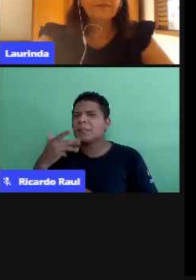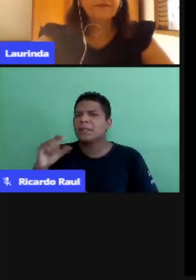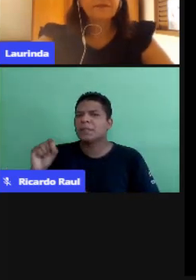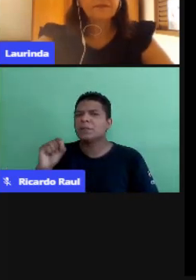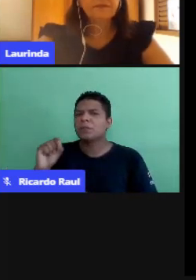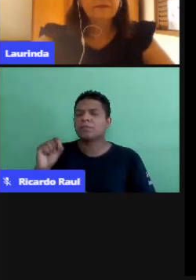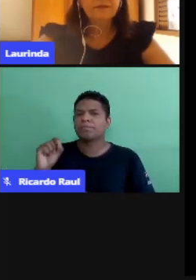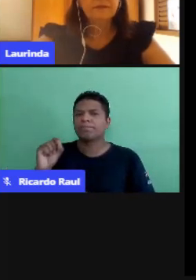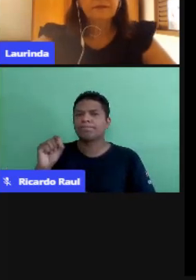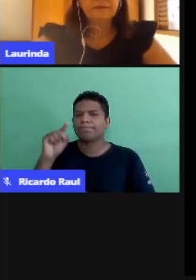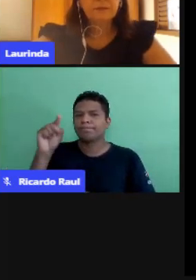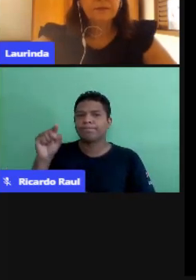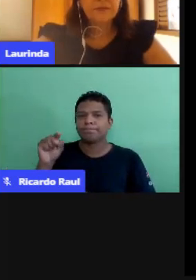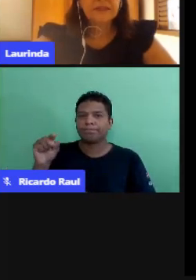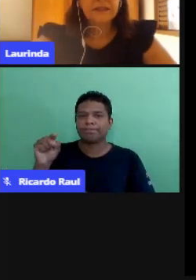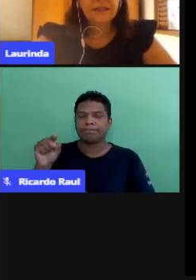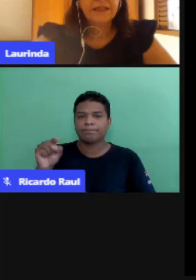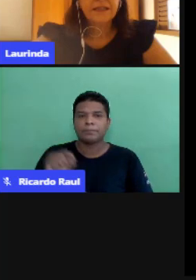Próximo.